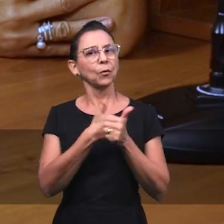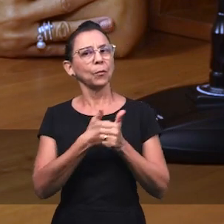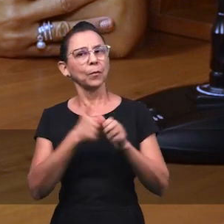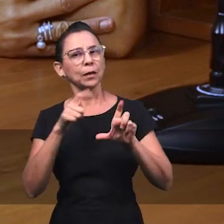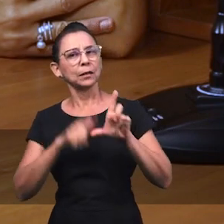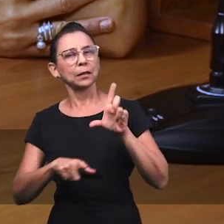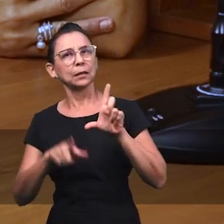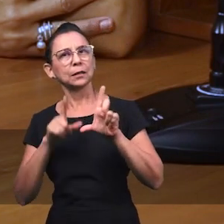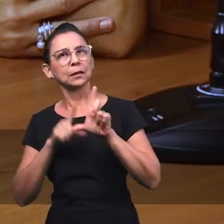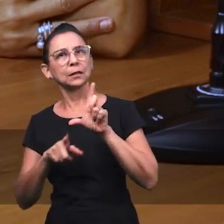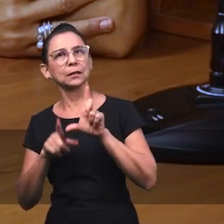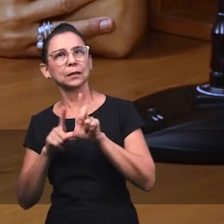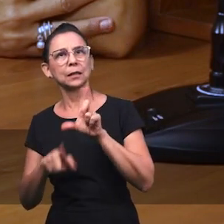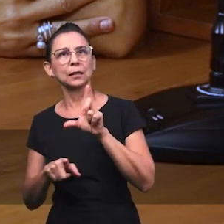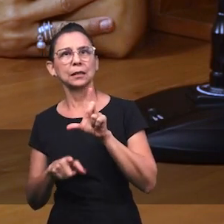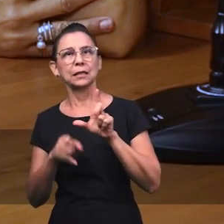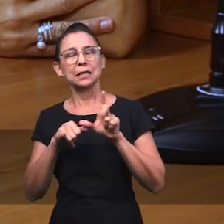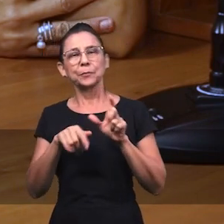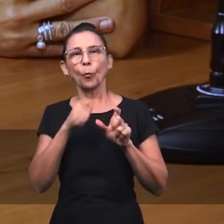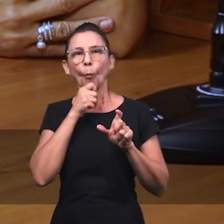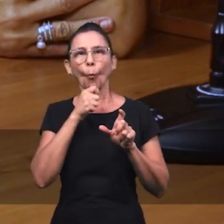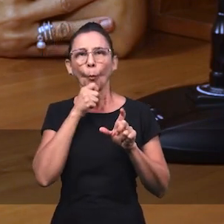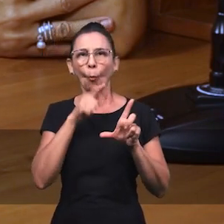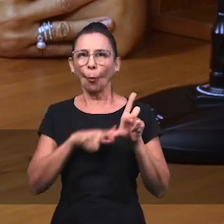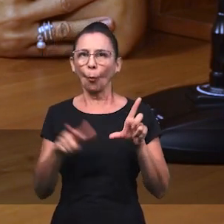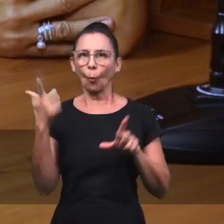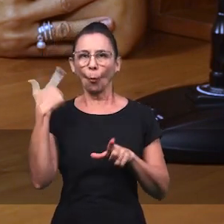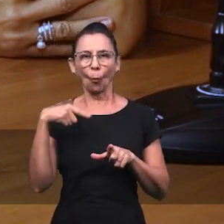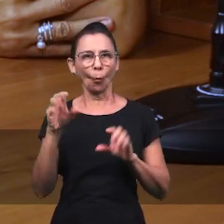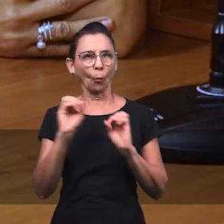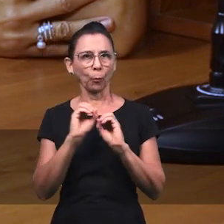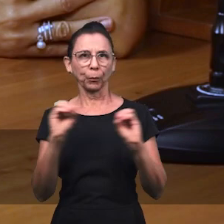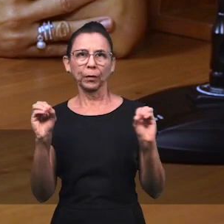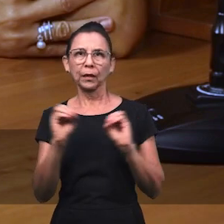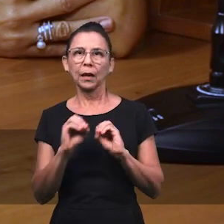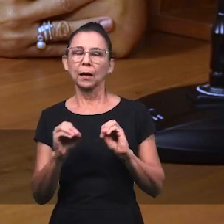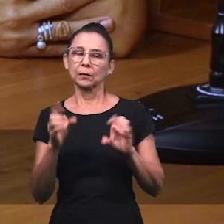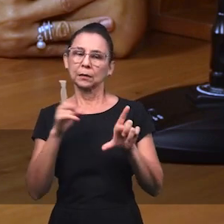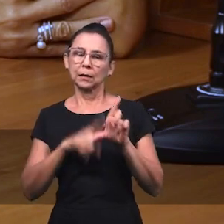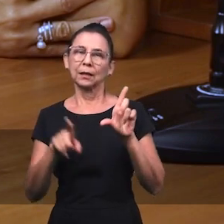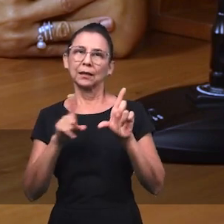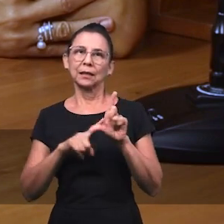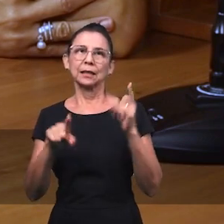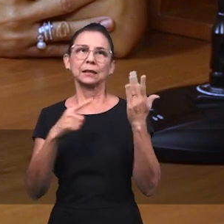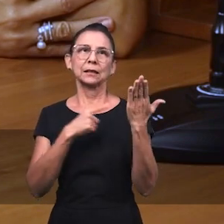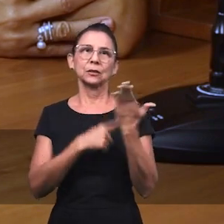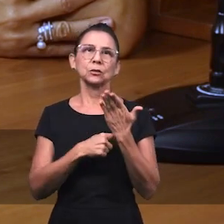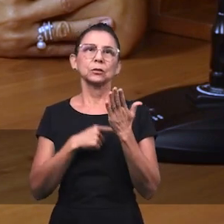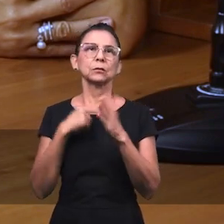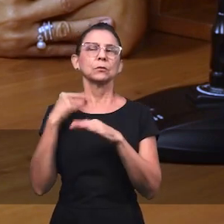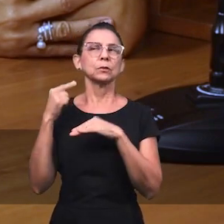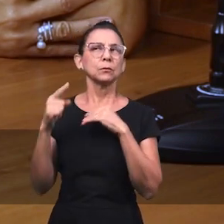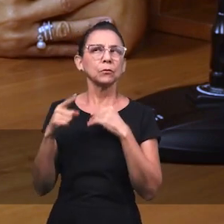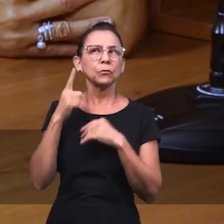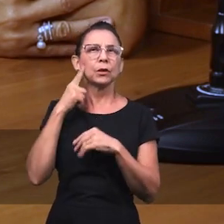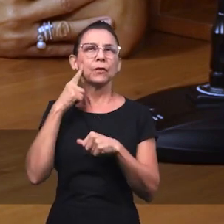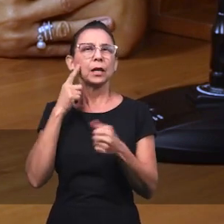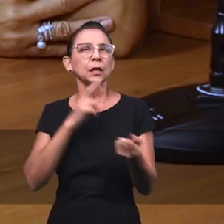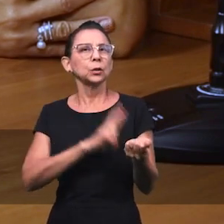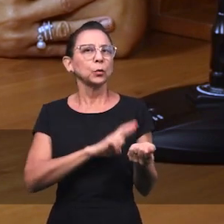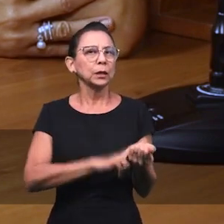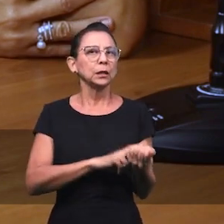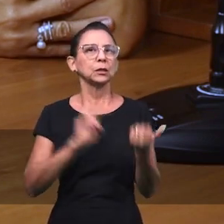acompanhar com letra. Se a letra não consigo, com letra ajuda. Vai acompanhando como é o ritmo,